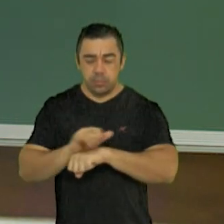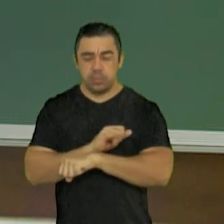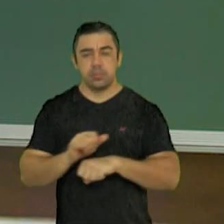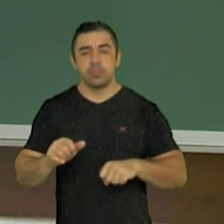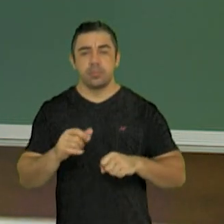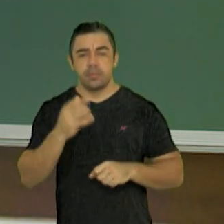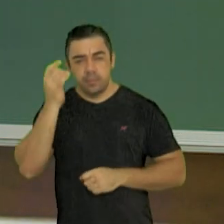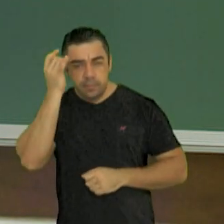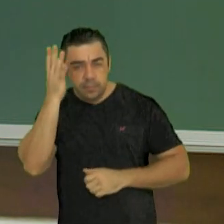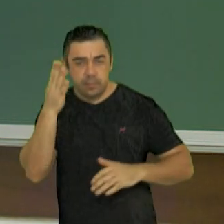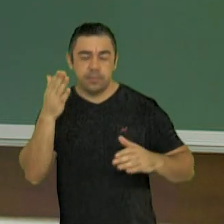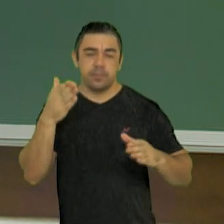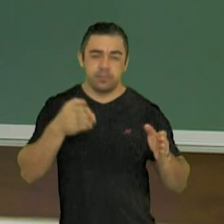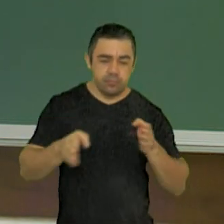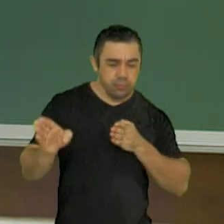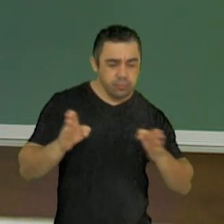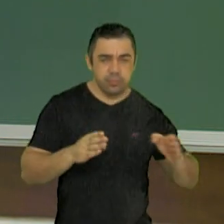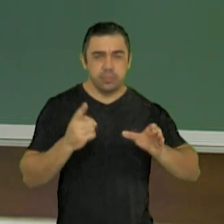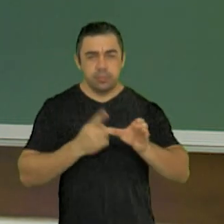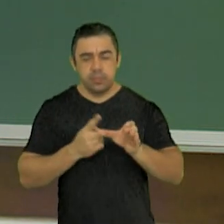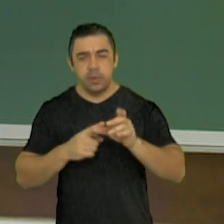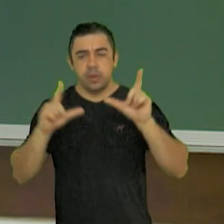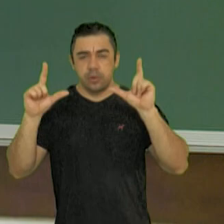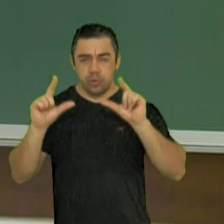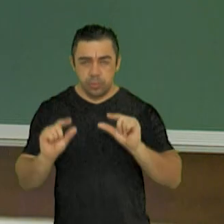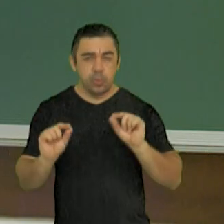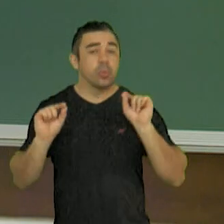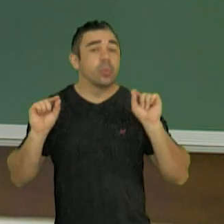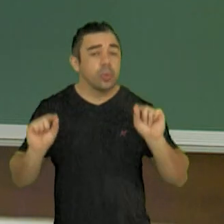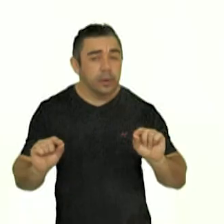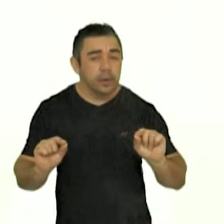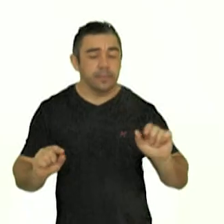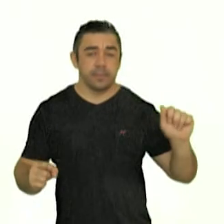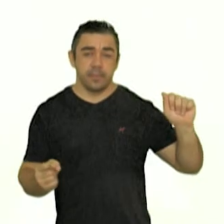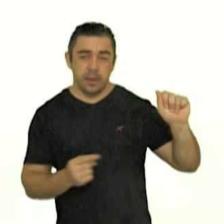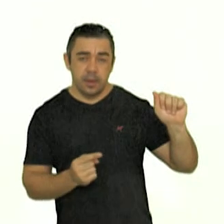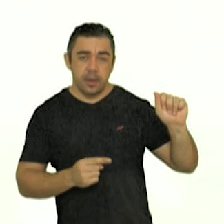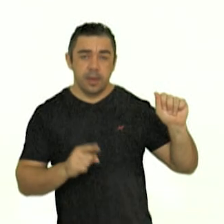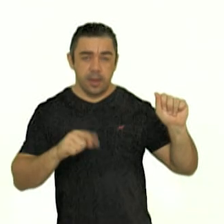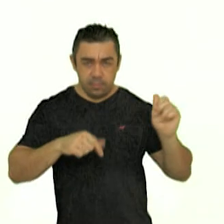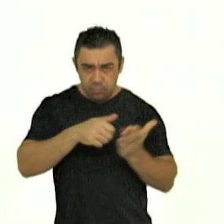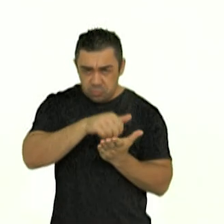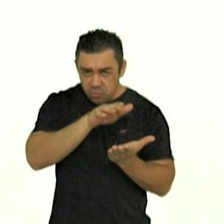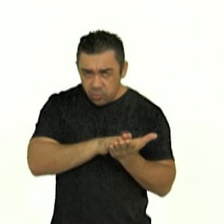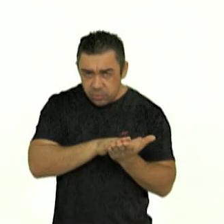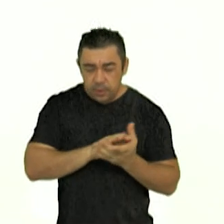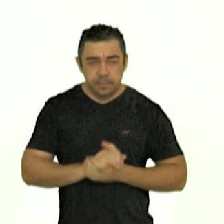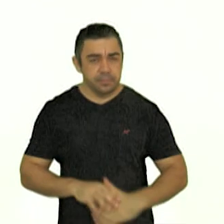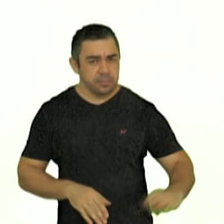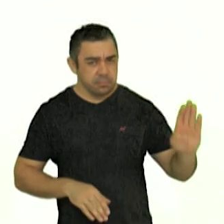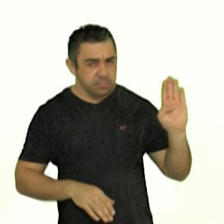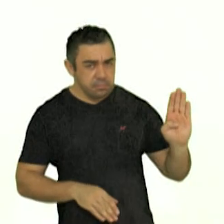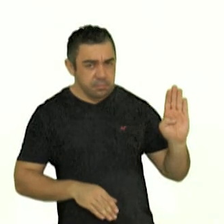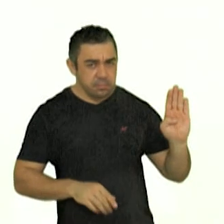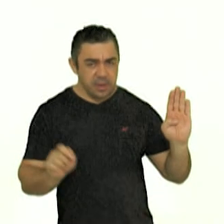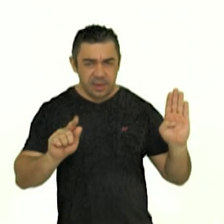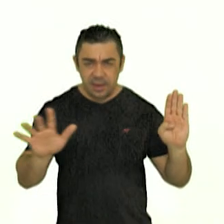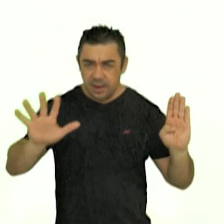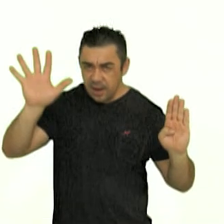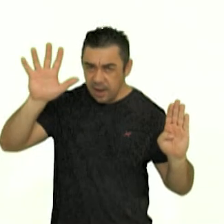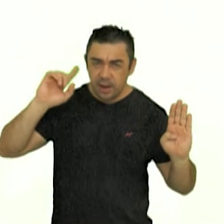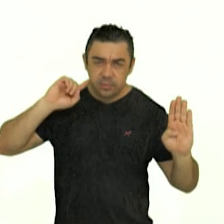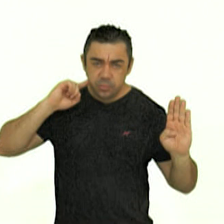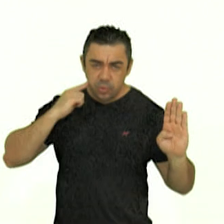Mobilidade Urbana dos países desenvolvidos é a diminuição, letra A, da emissão de multas, letra B, da emissão de gases